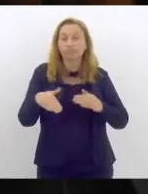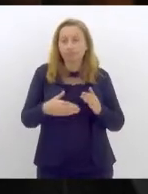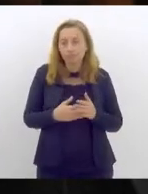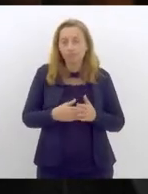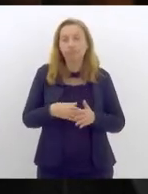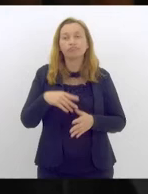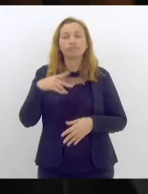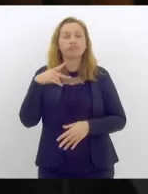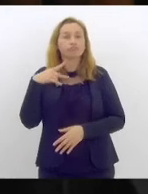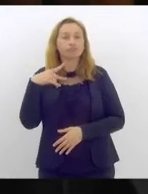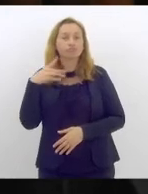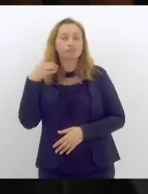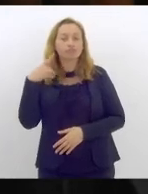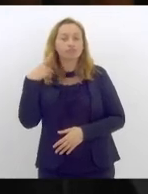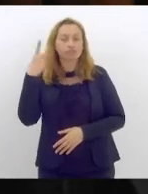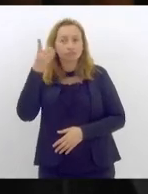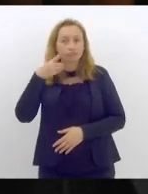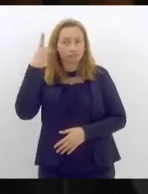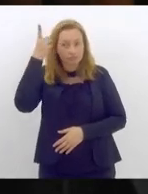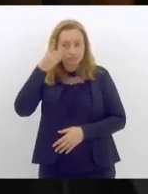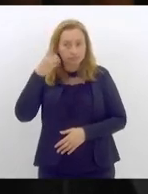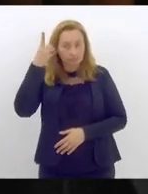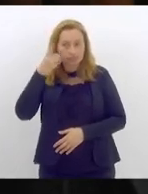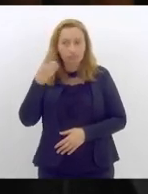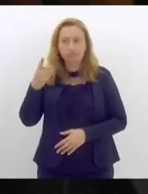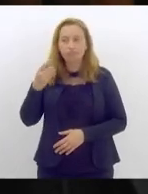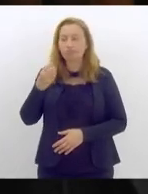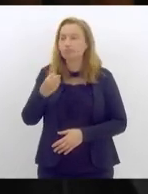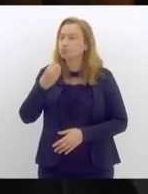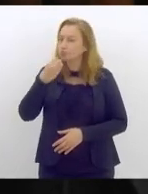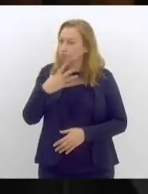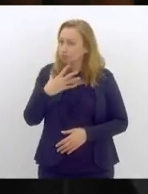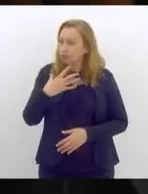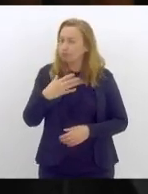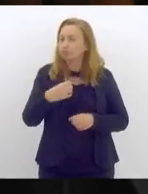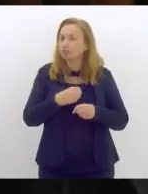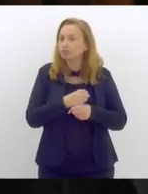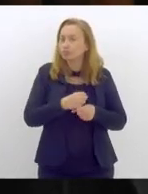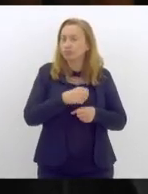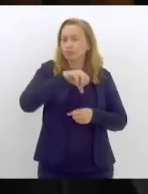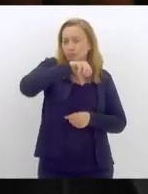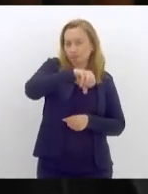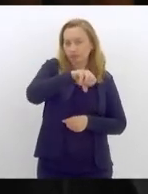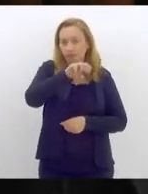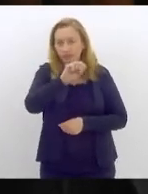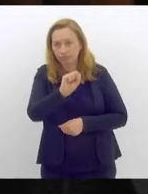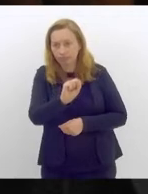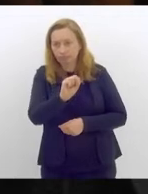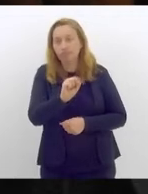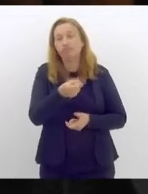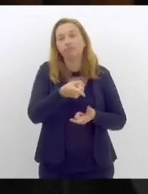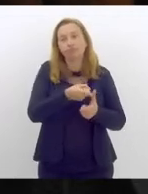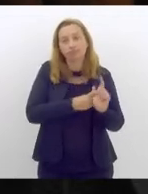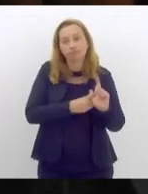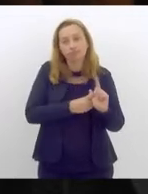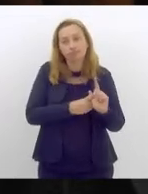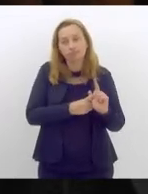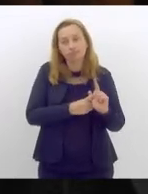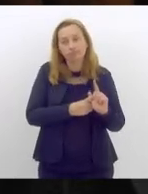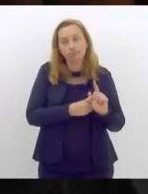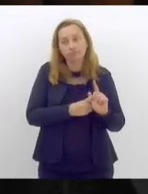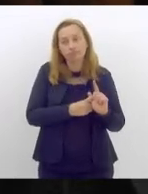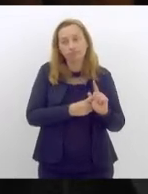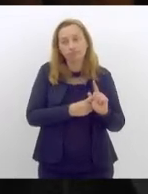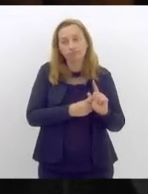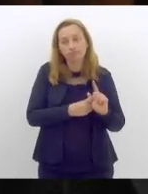Parlamento Fluminense o ideal é que desde 98 essa dívida fosse